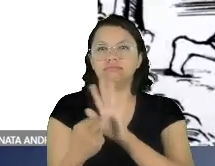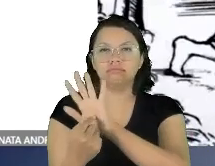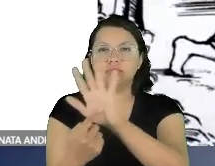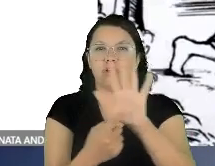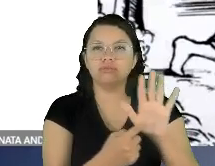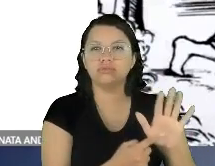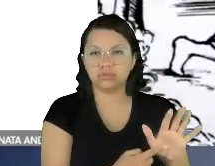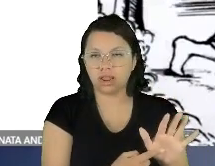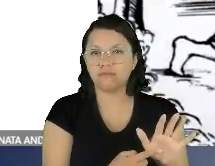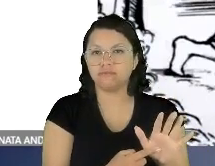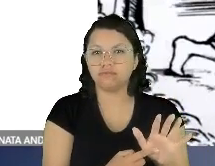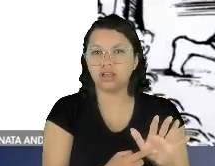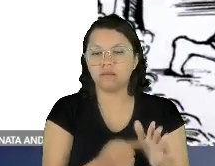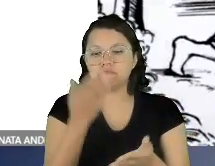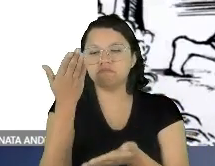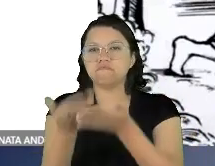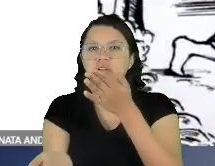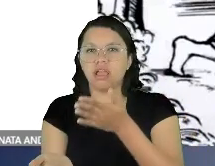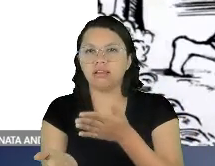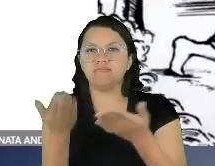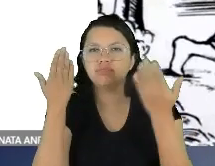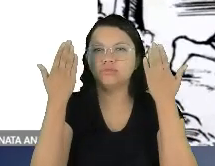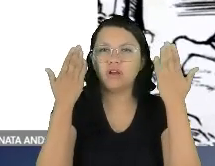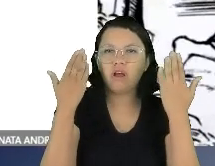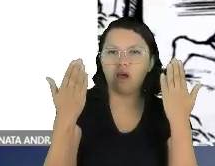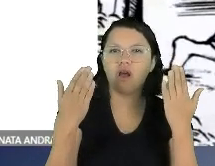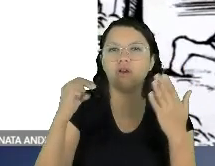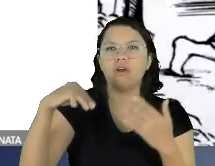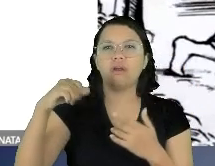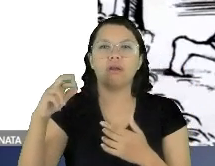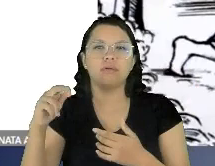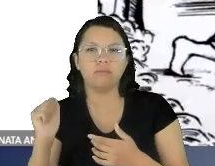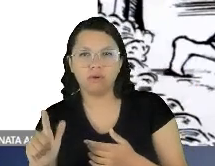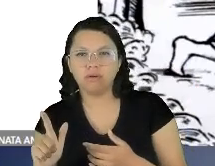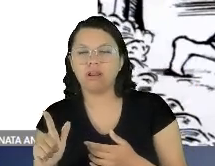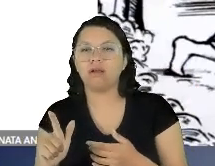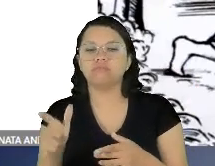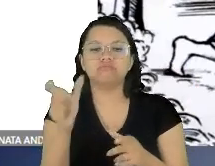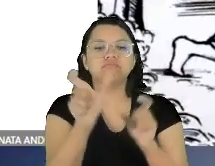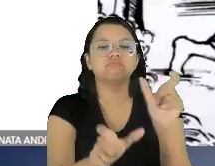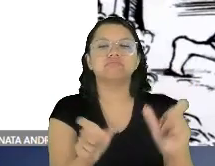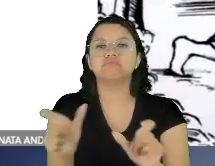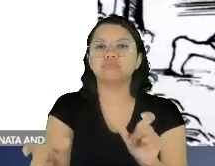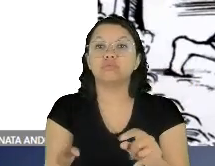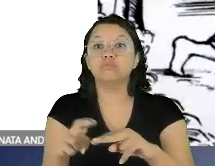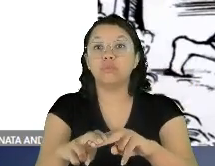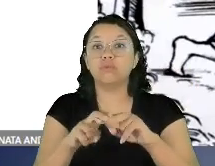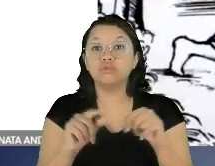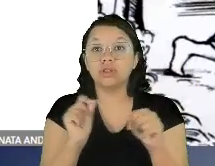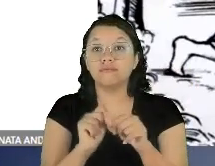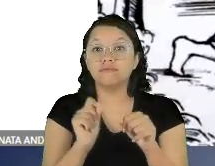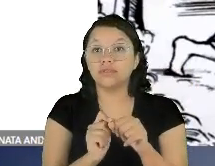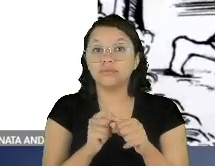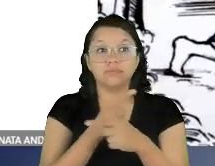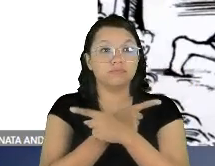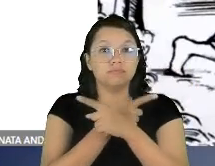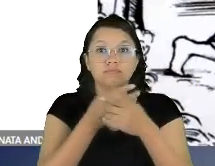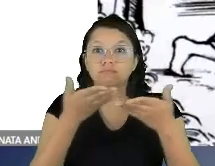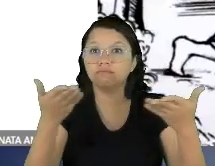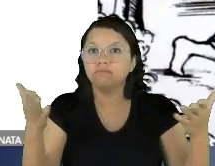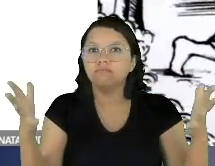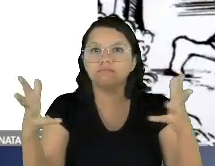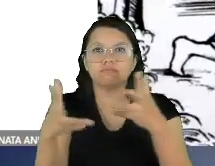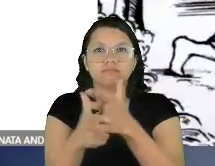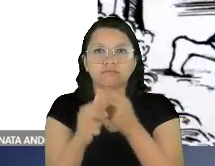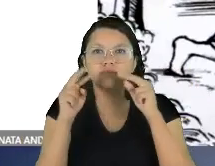derrota psicológica e moral dos perdedores. Daí porque eles são realizados às escâncaras, para deixar